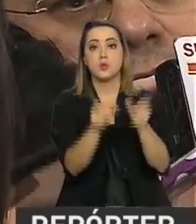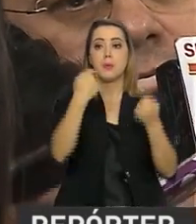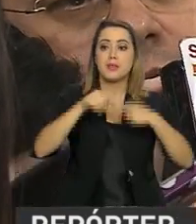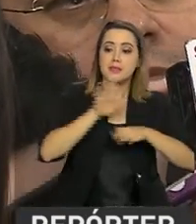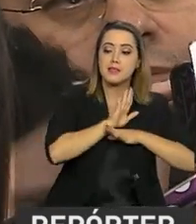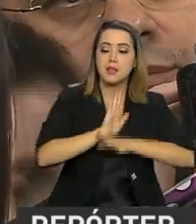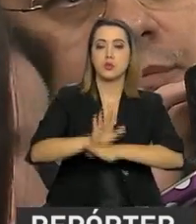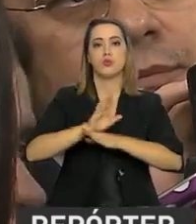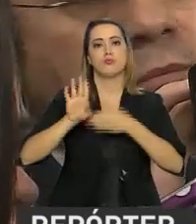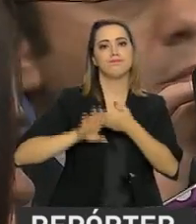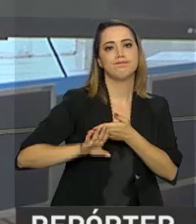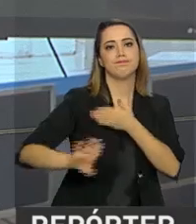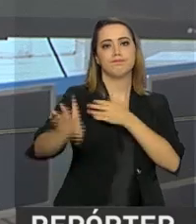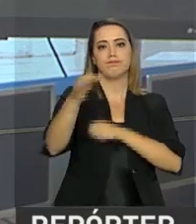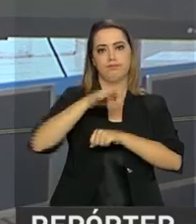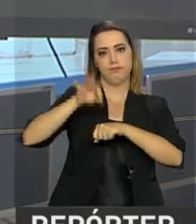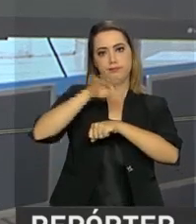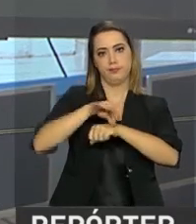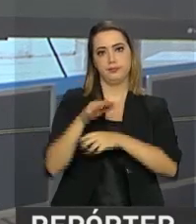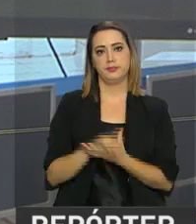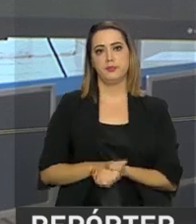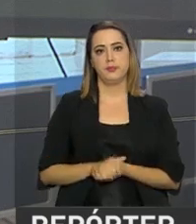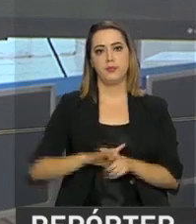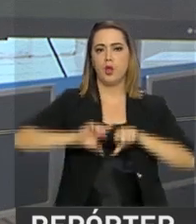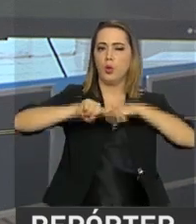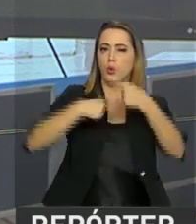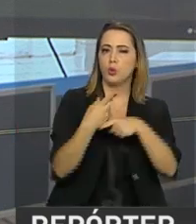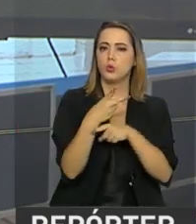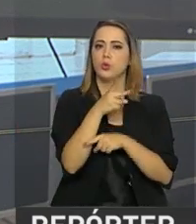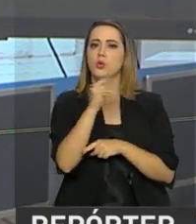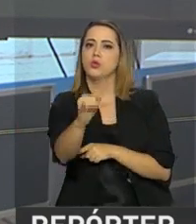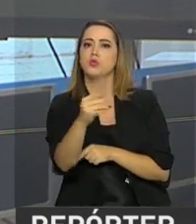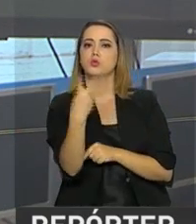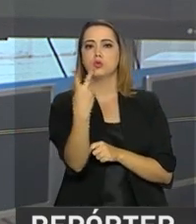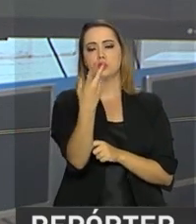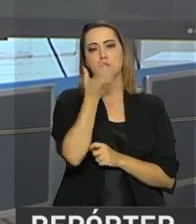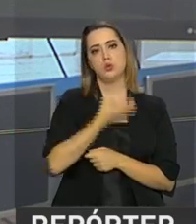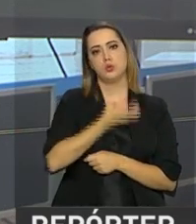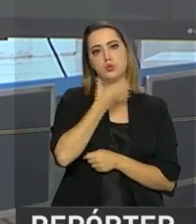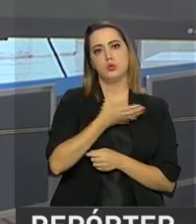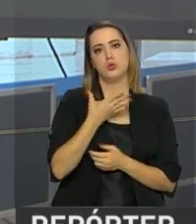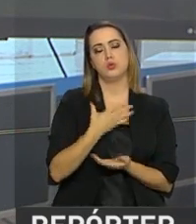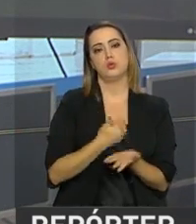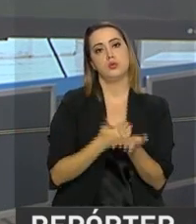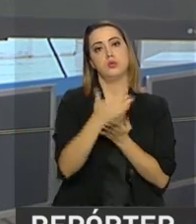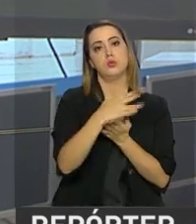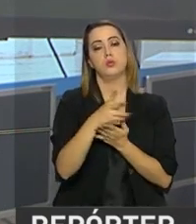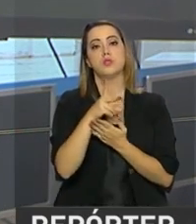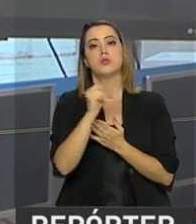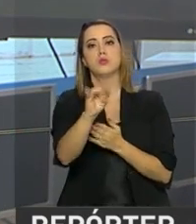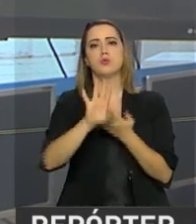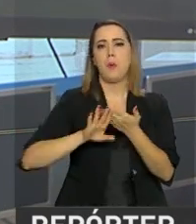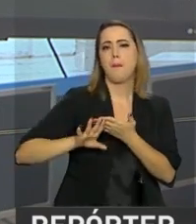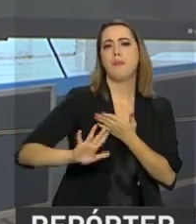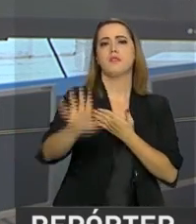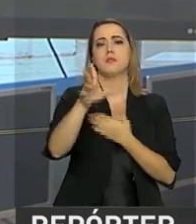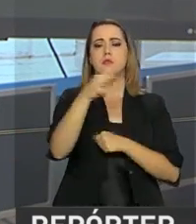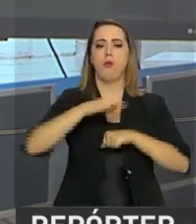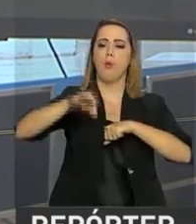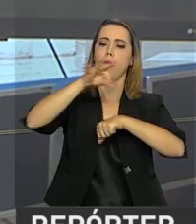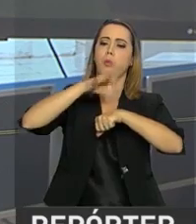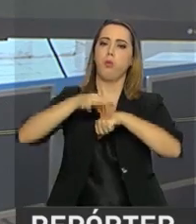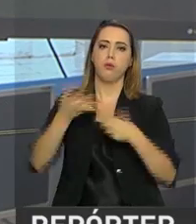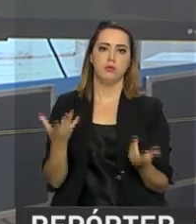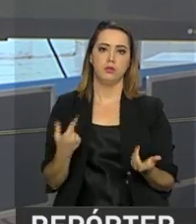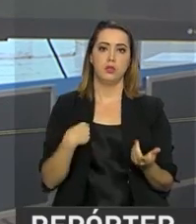ajudar a combater o mosquito. E no próximo dia 2 de dezembro está marcado o dia de combate ao Aedes aegypti. A mobilização será em